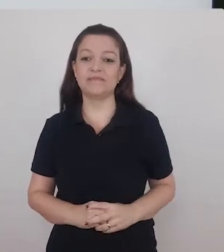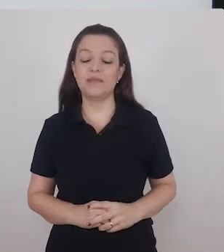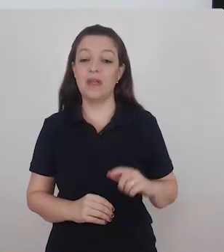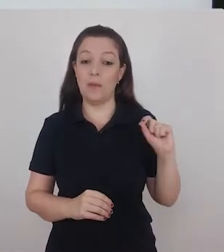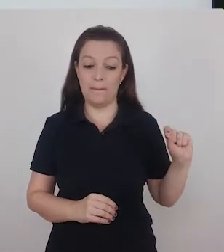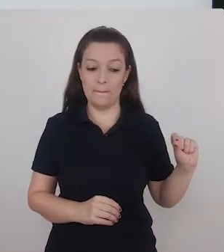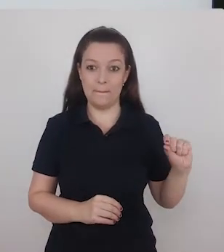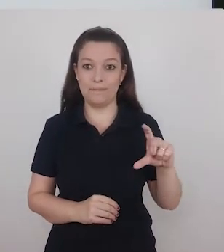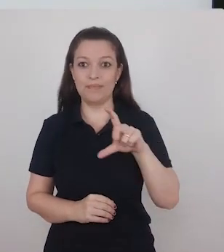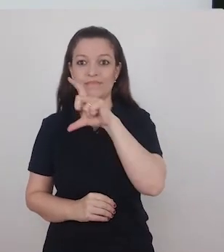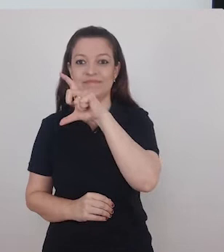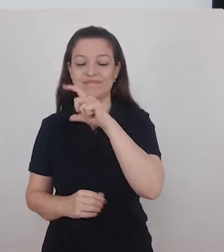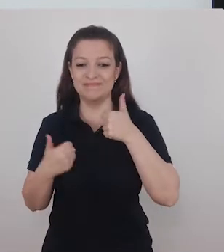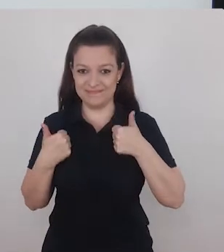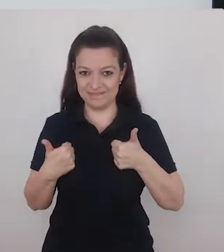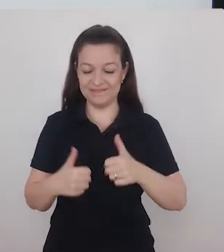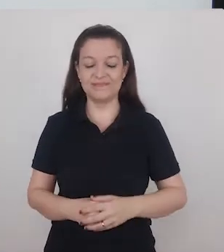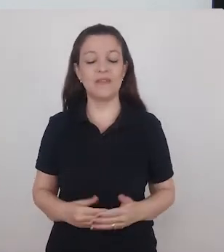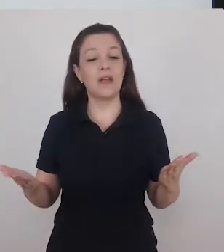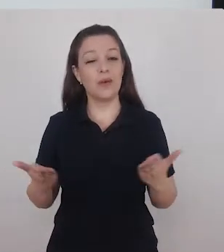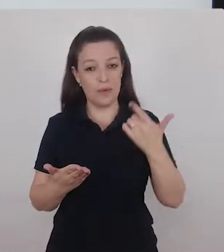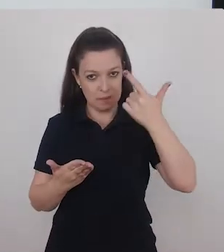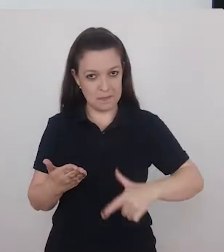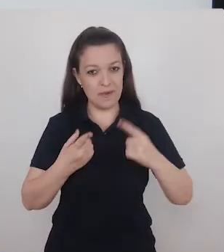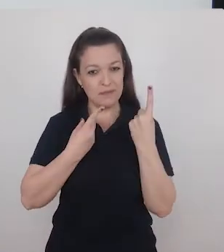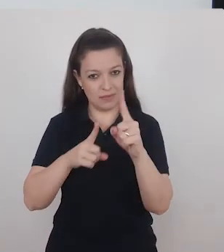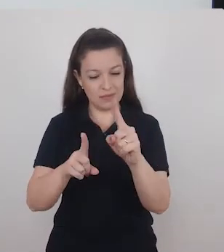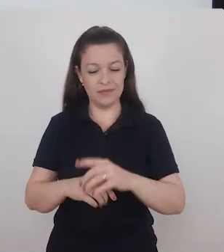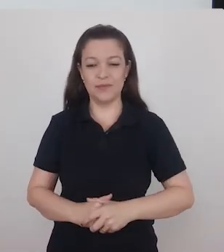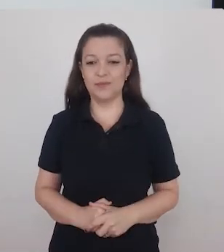Então ficou do menor para o maior. Vamos para o próximo desafio?